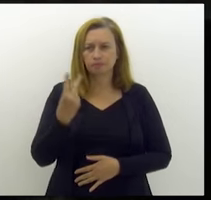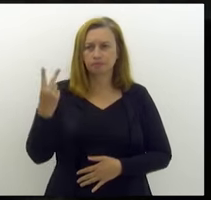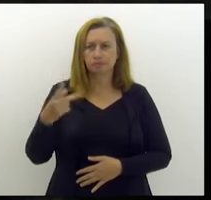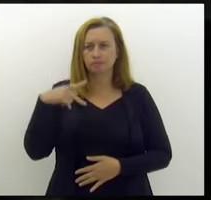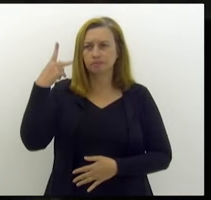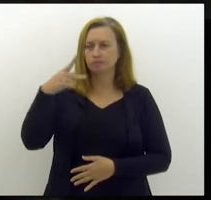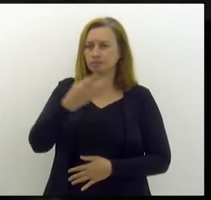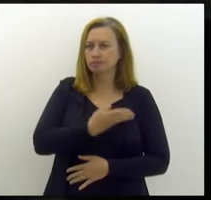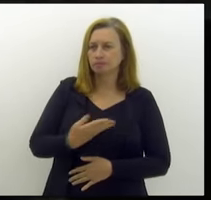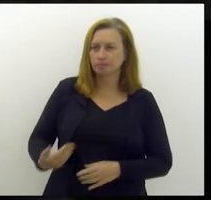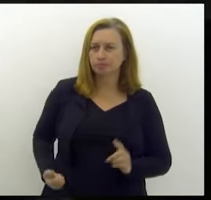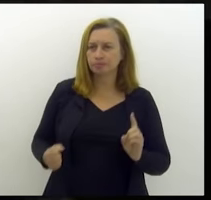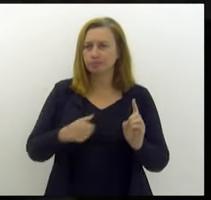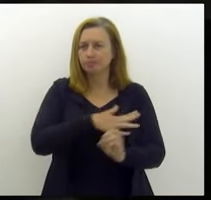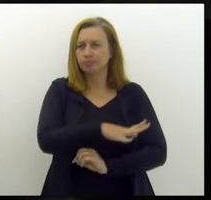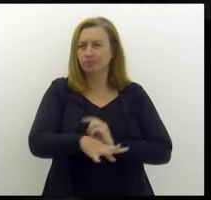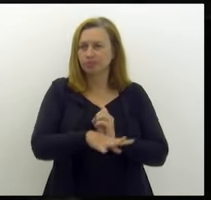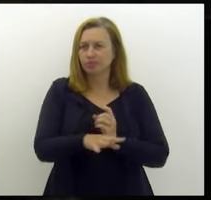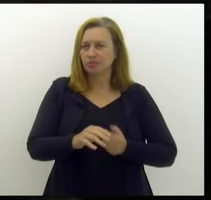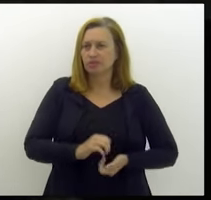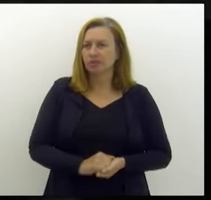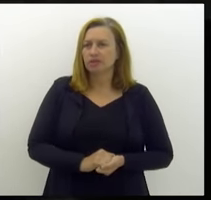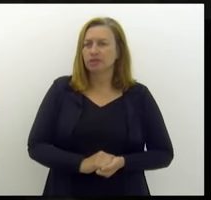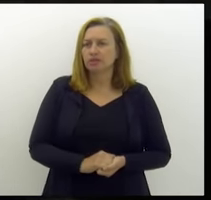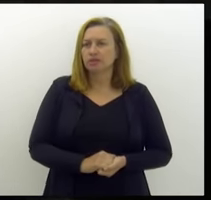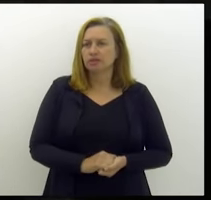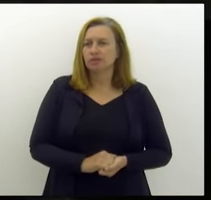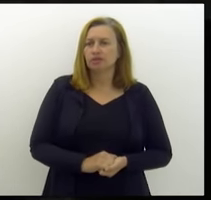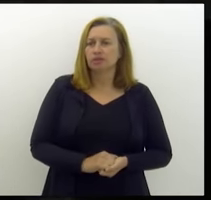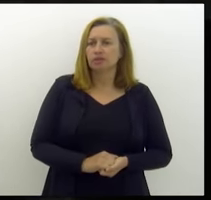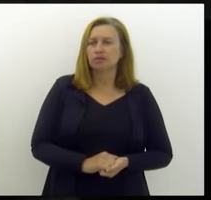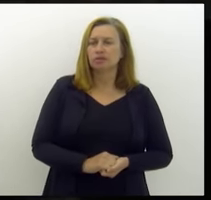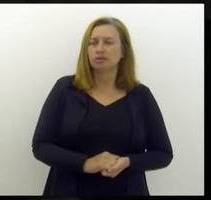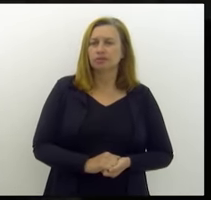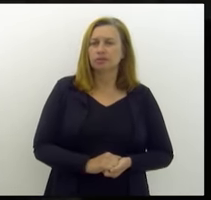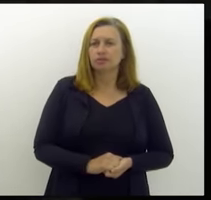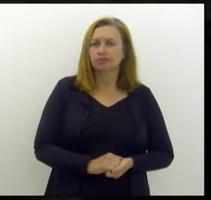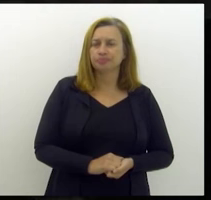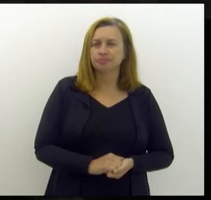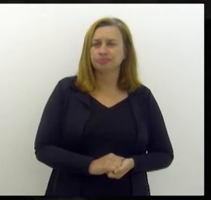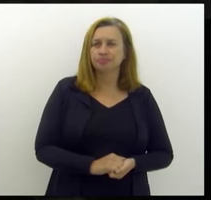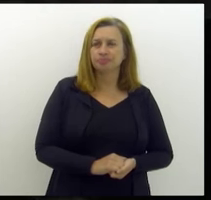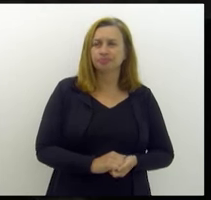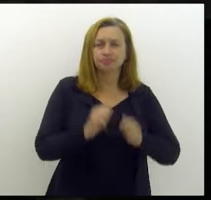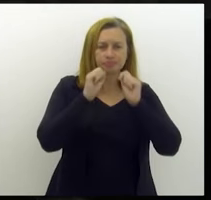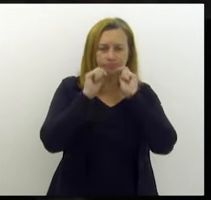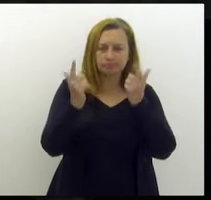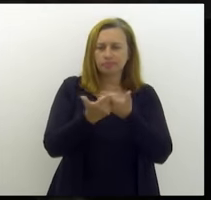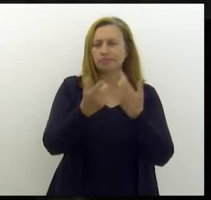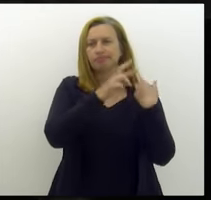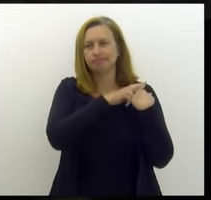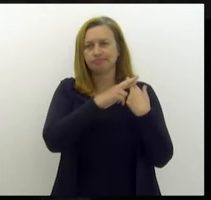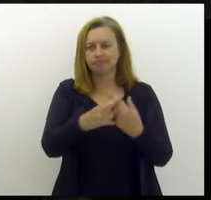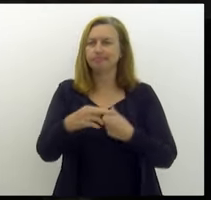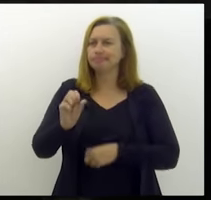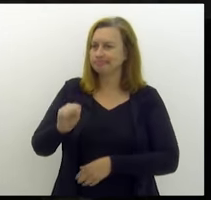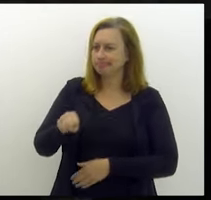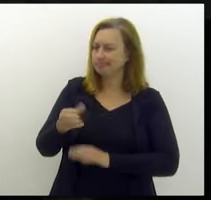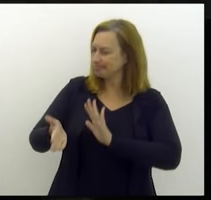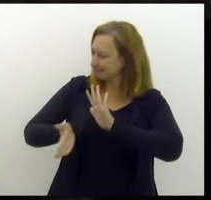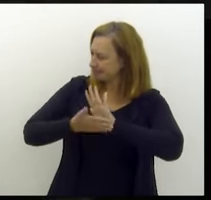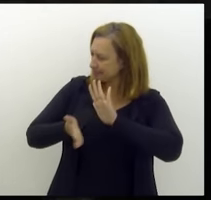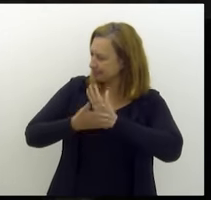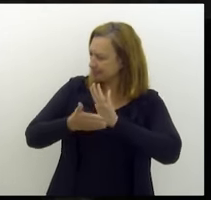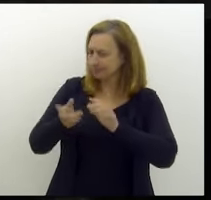públicas sociais então claro que a Assembleia Legislativa tem responsabilidade sim de propor de